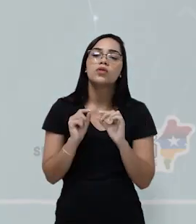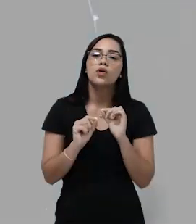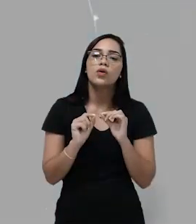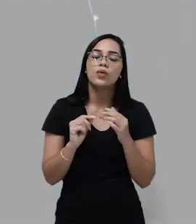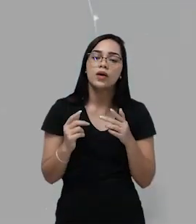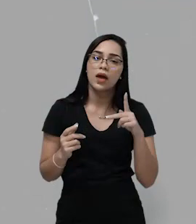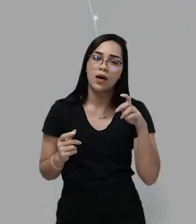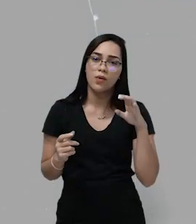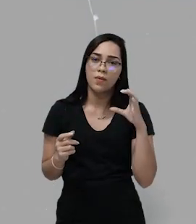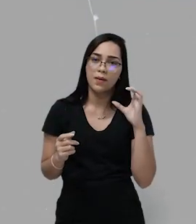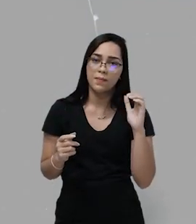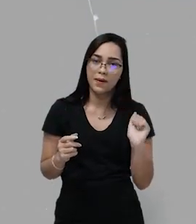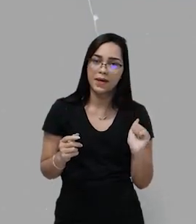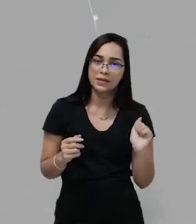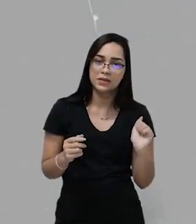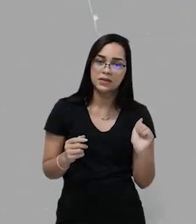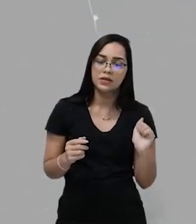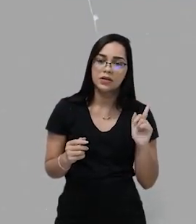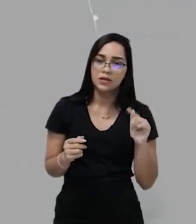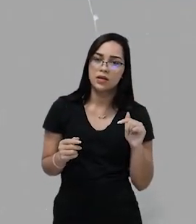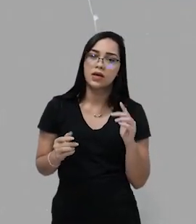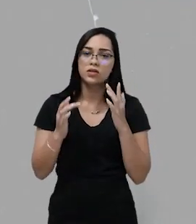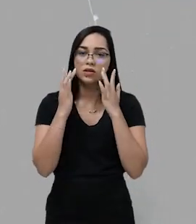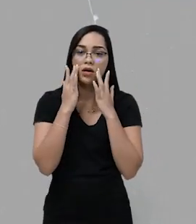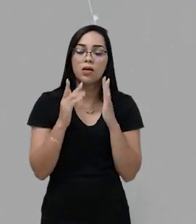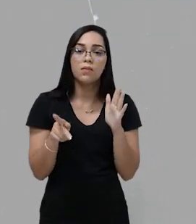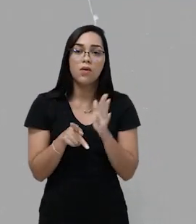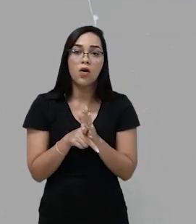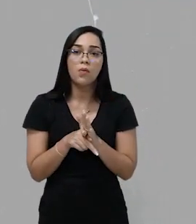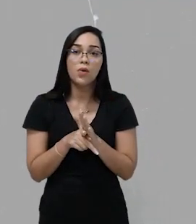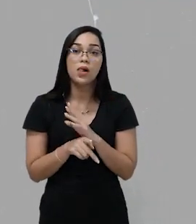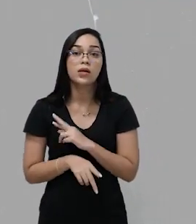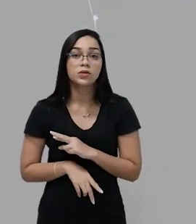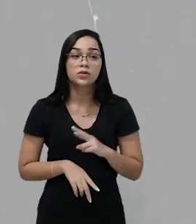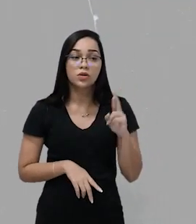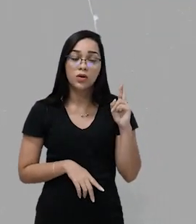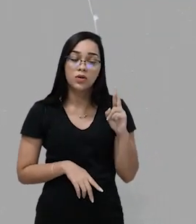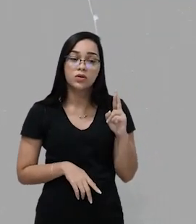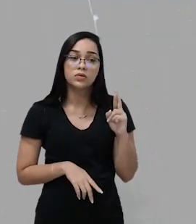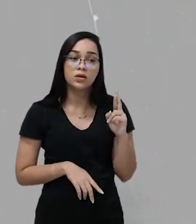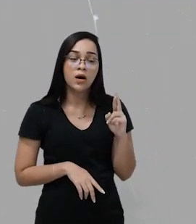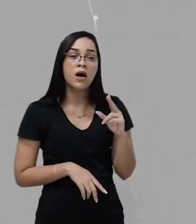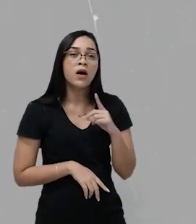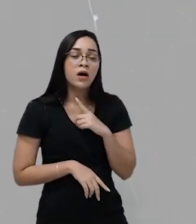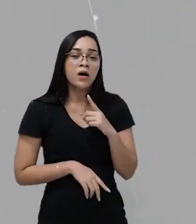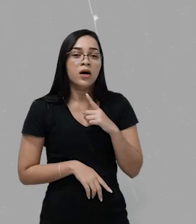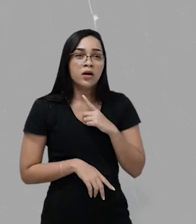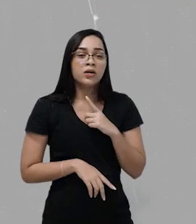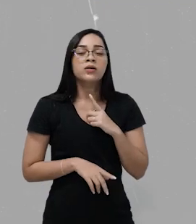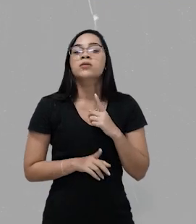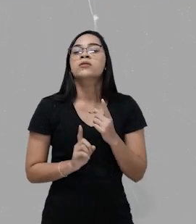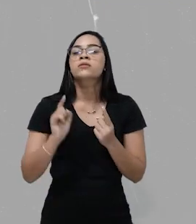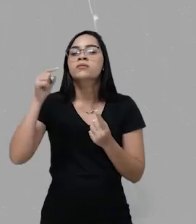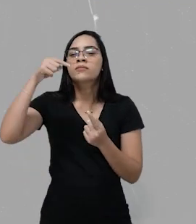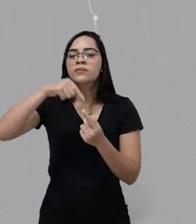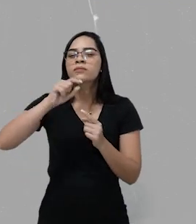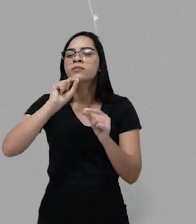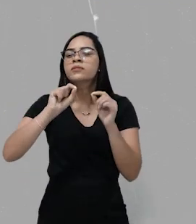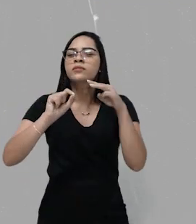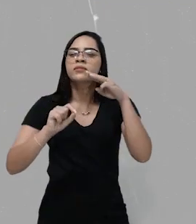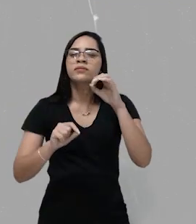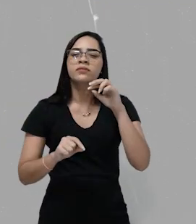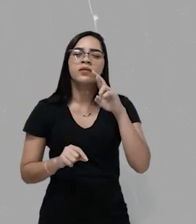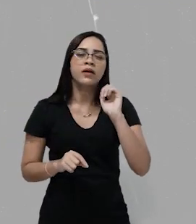uma peça teatral de cunho religioso que tem função